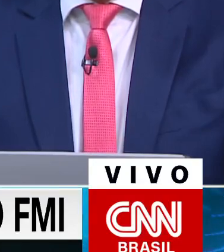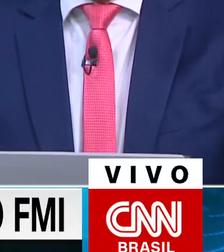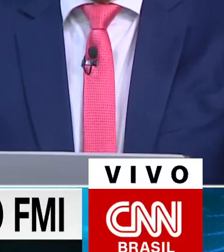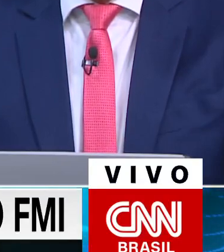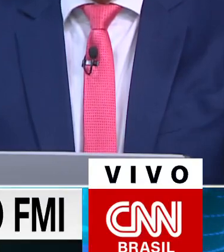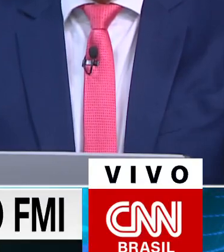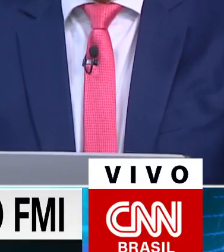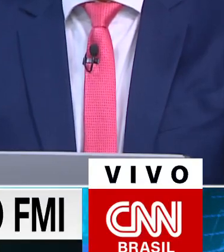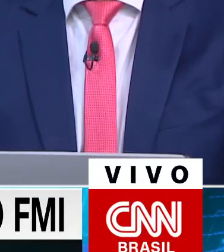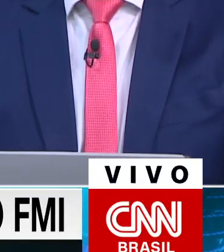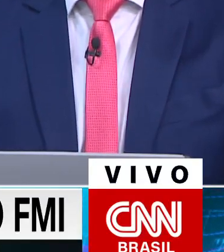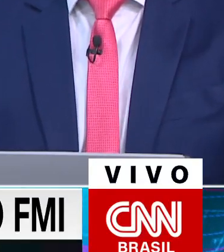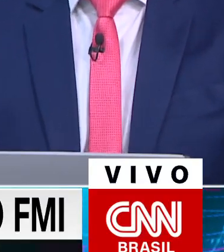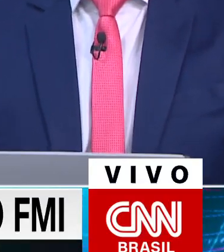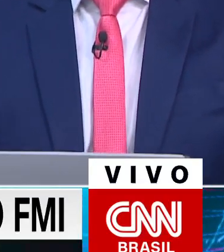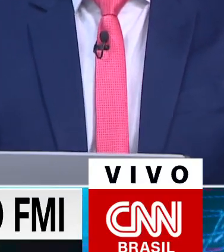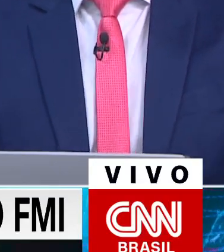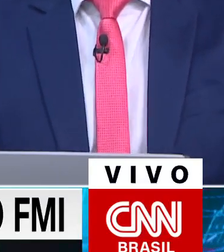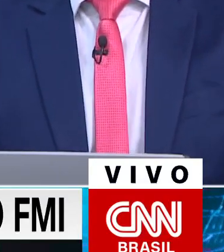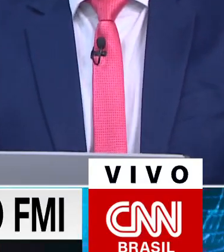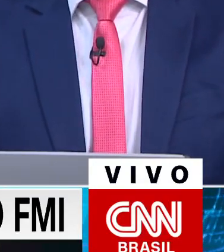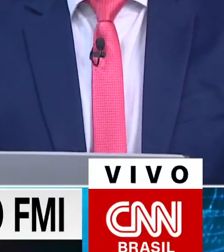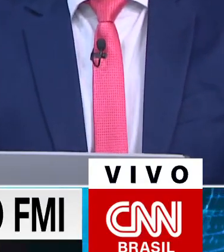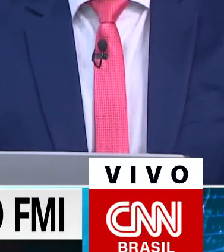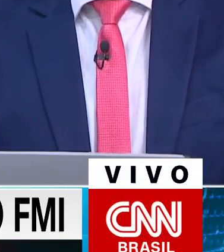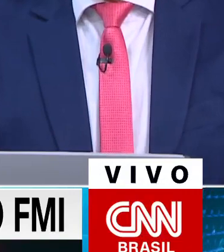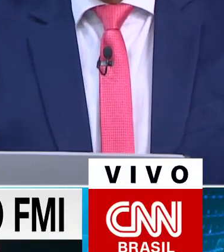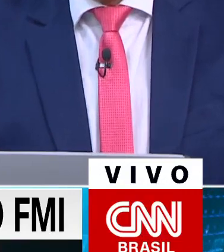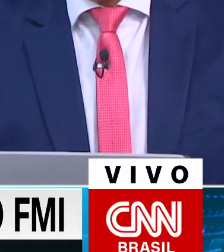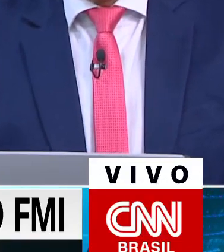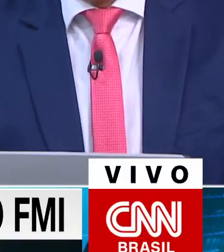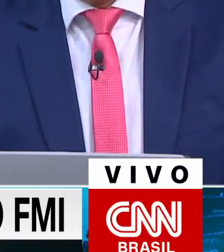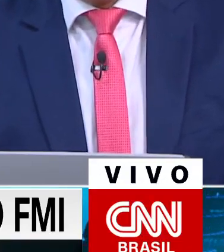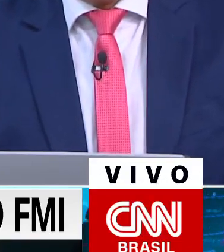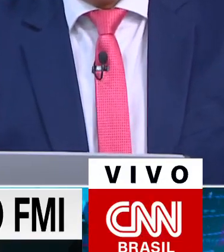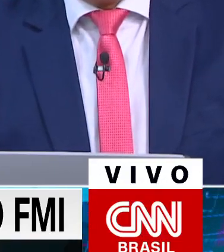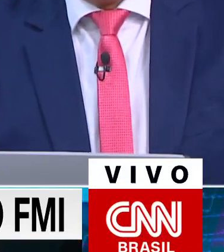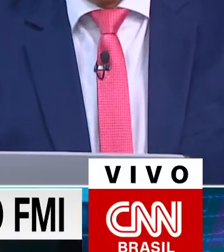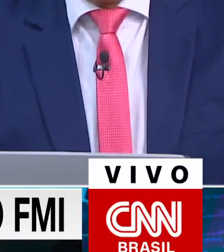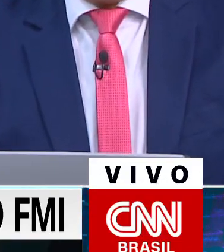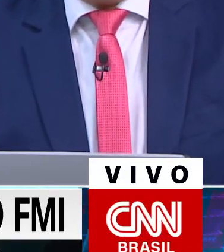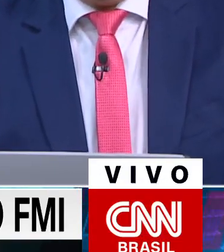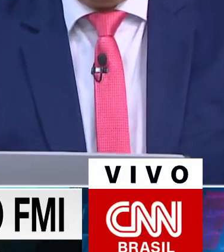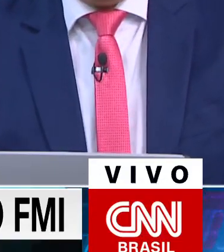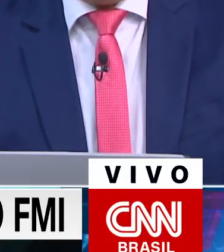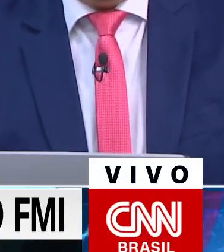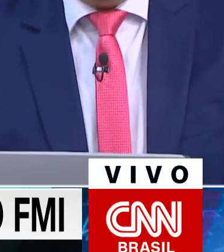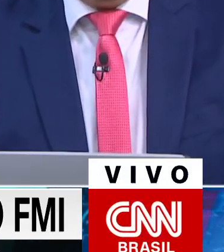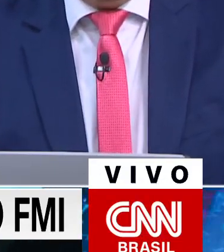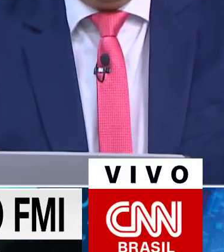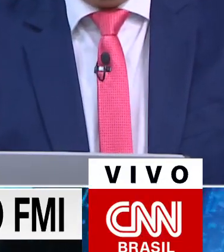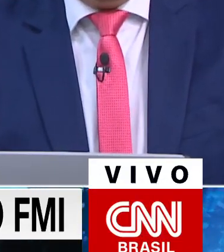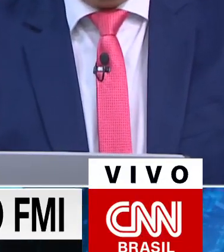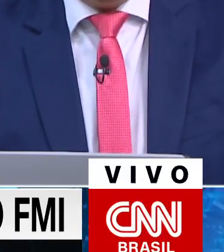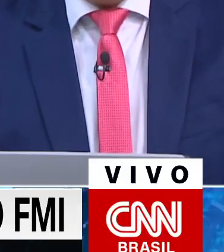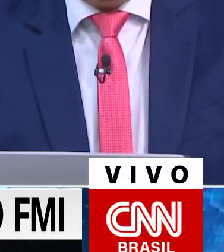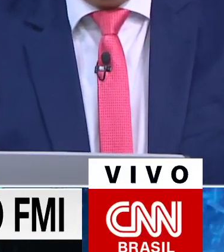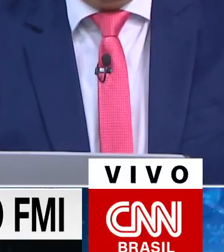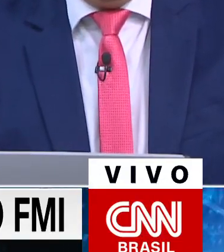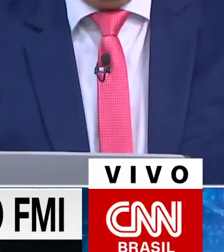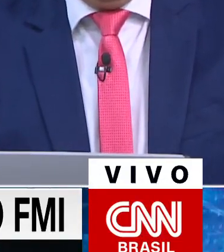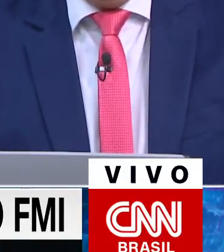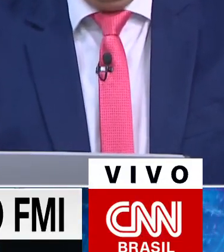aí pontuando, me corrigindo, nem os chineses deixam dinheiro assim na mesa. De jeito